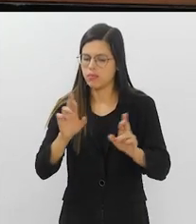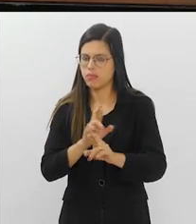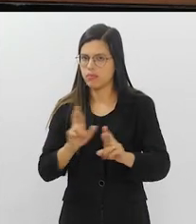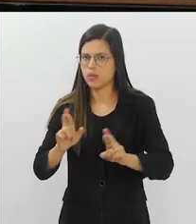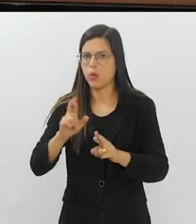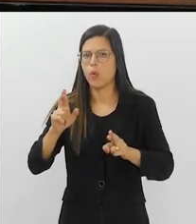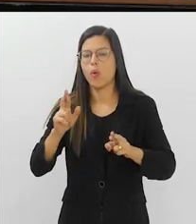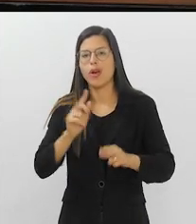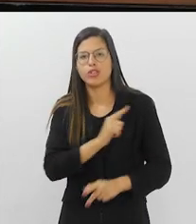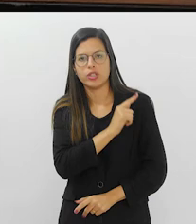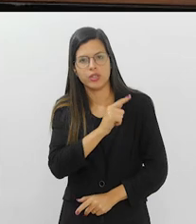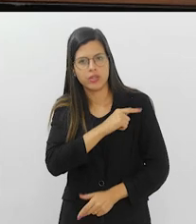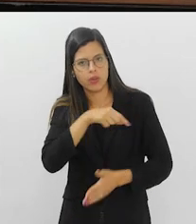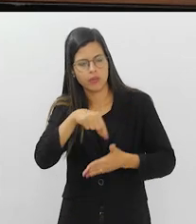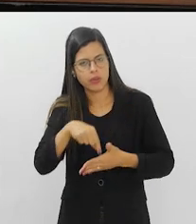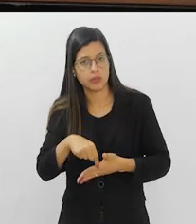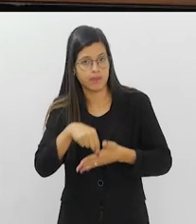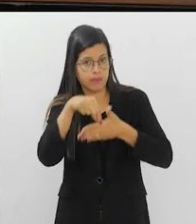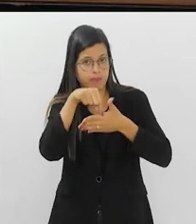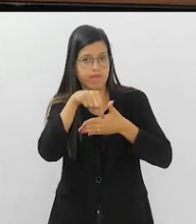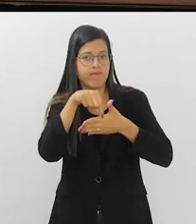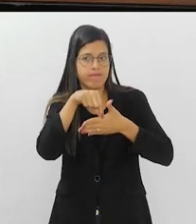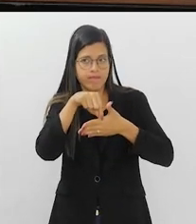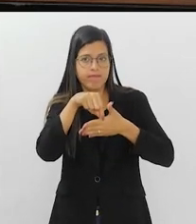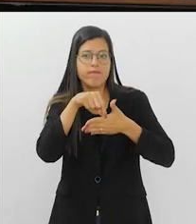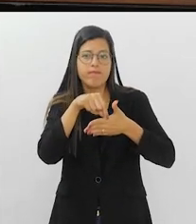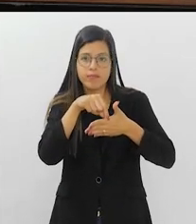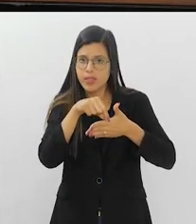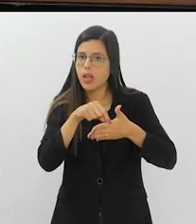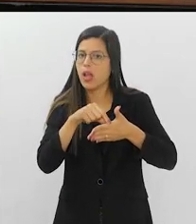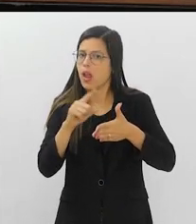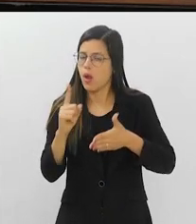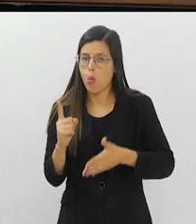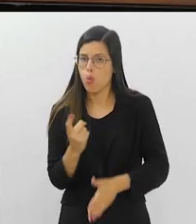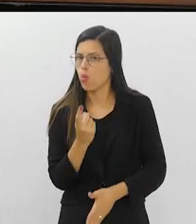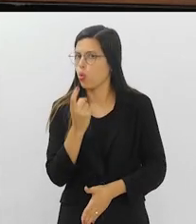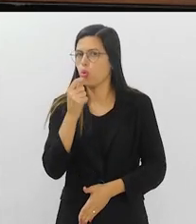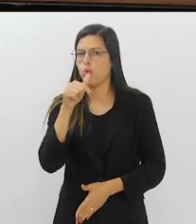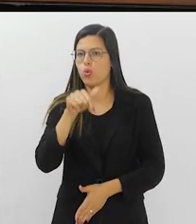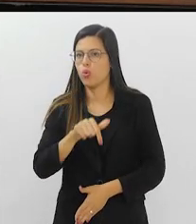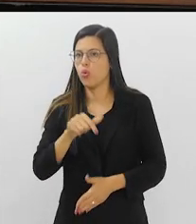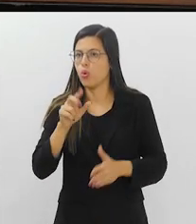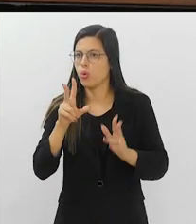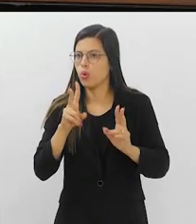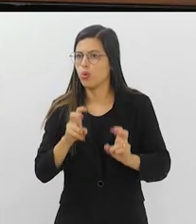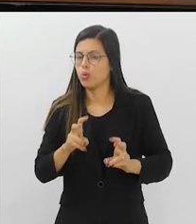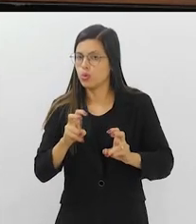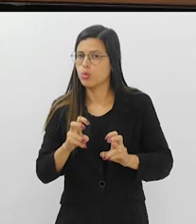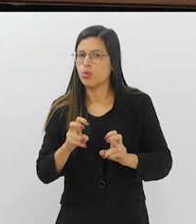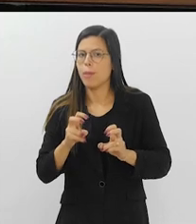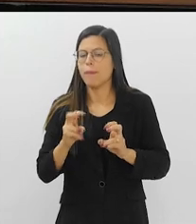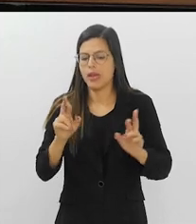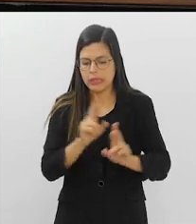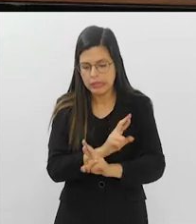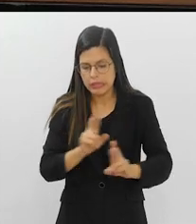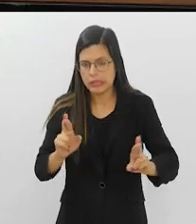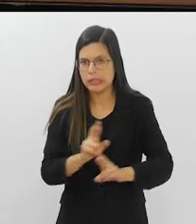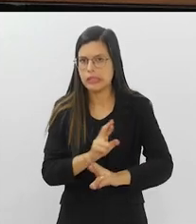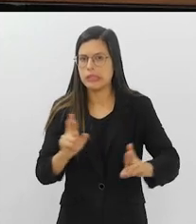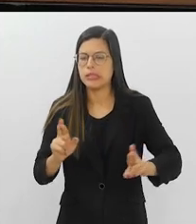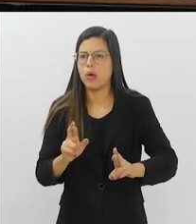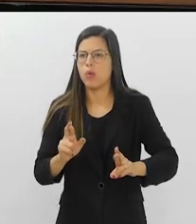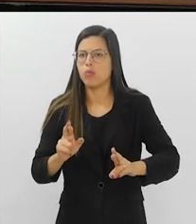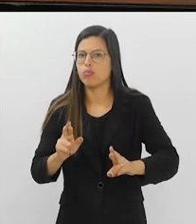gestão, né, com as lideranças, né, isso é um ponto muito singular em relação à gênese e sustentação